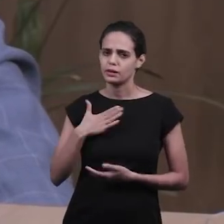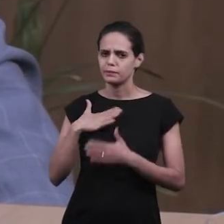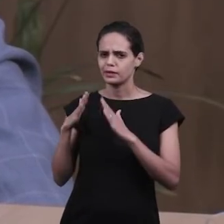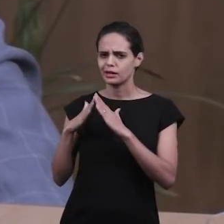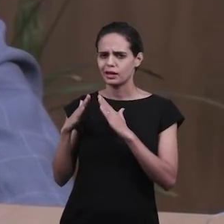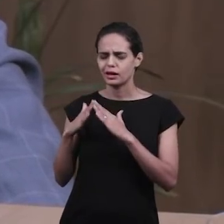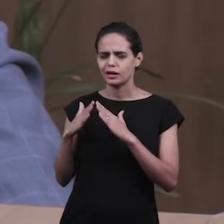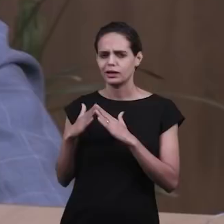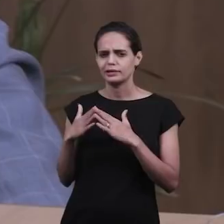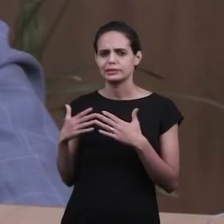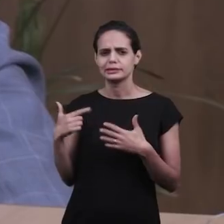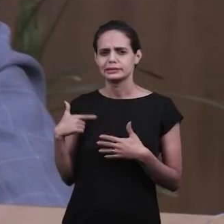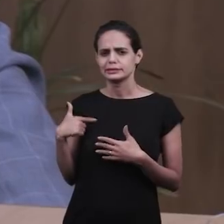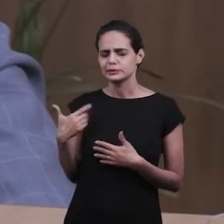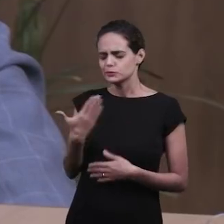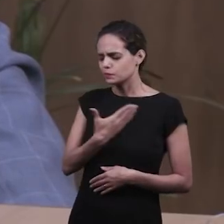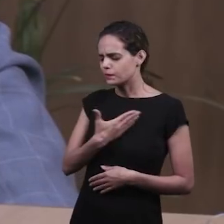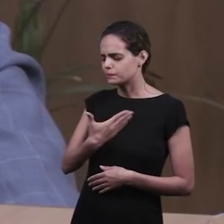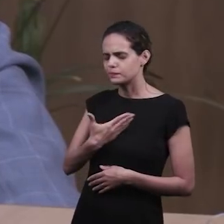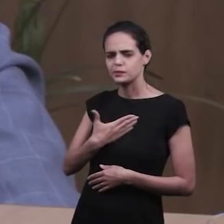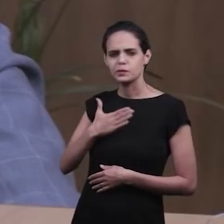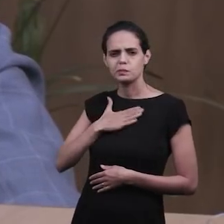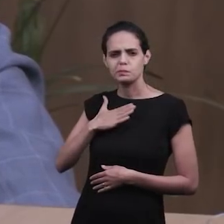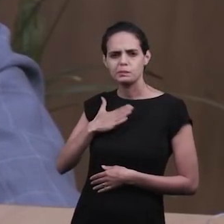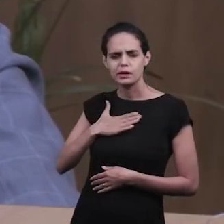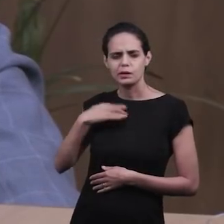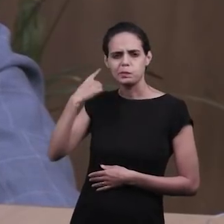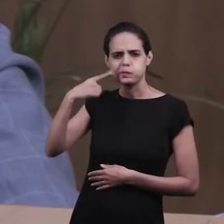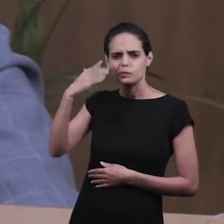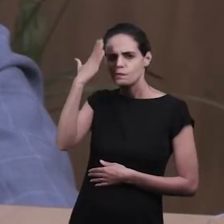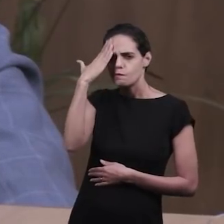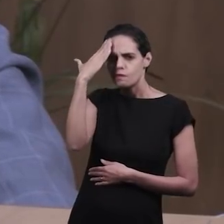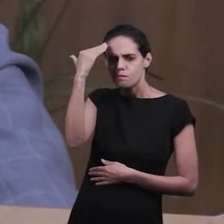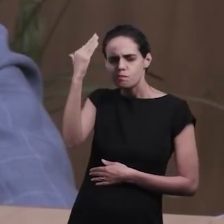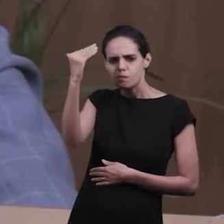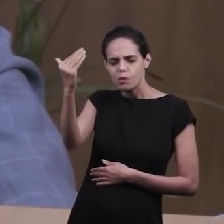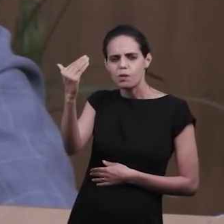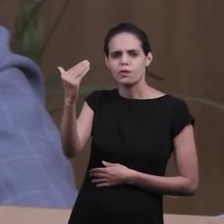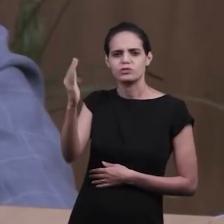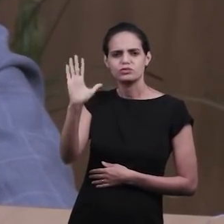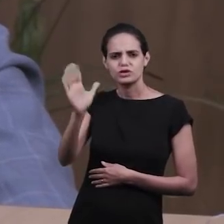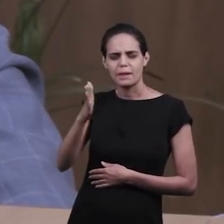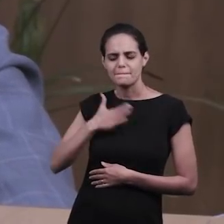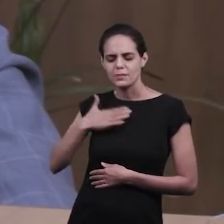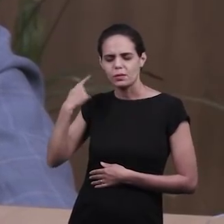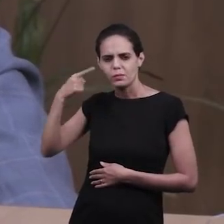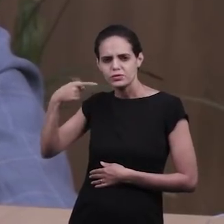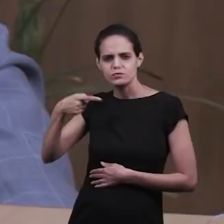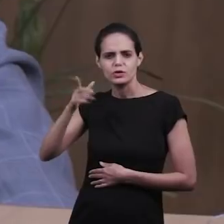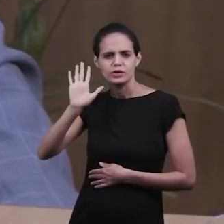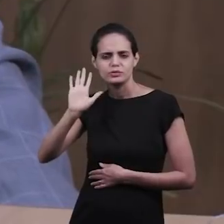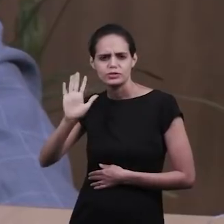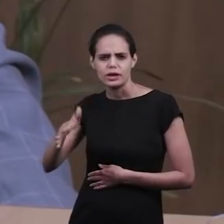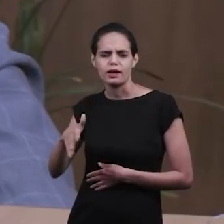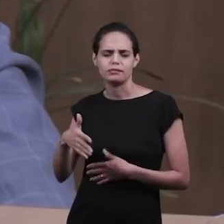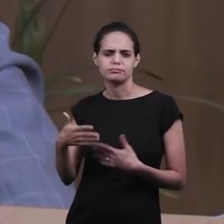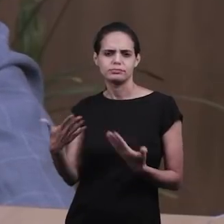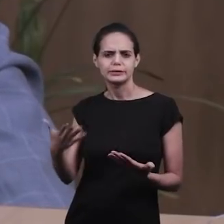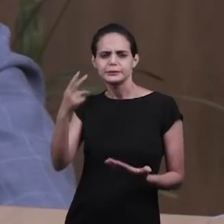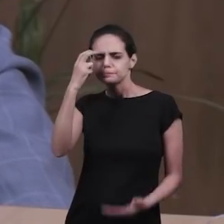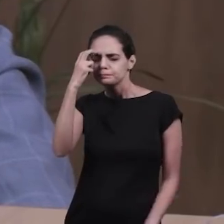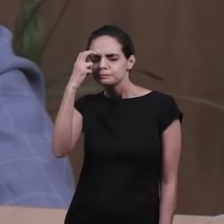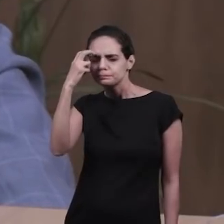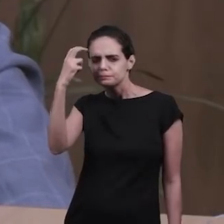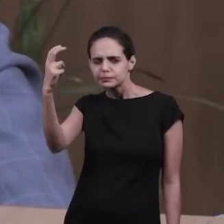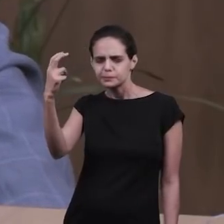eu tô aqui com um amigo meu, ele é um advogado muito famoso e tal, lá na cidade e tal, já foi meu advogado e aquela coisa toda, ele é muito culto,